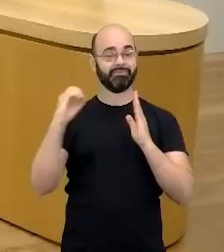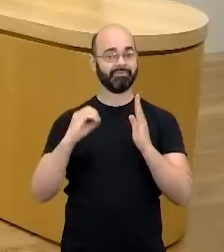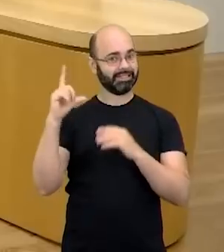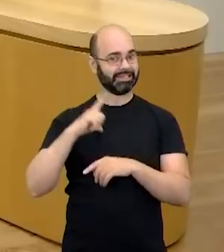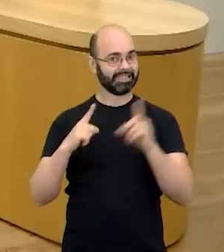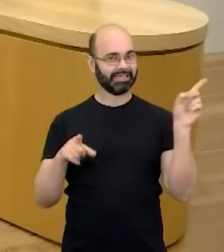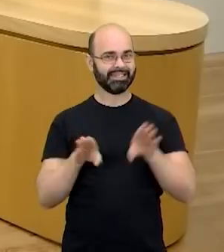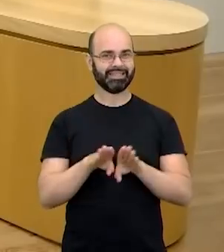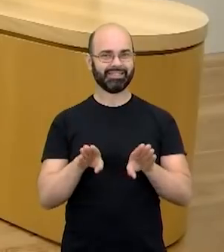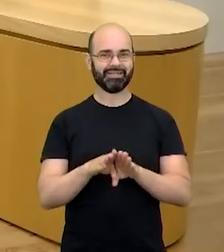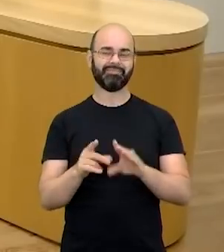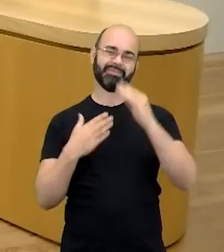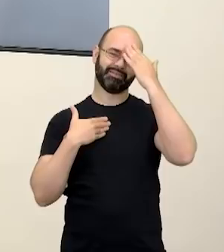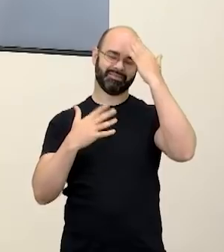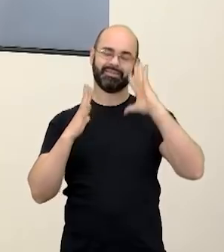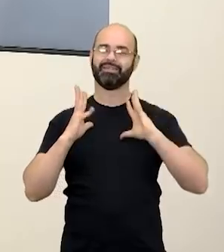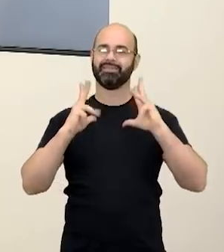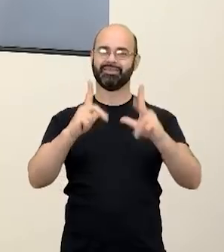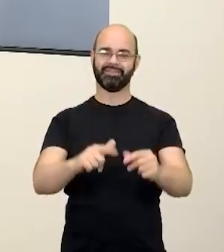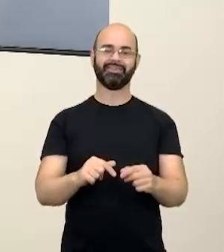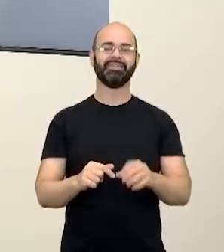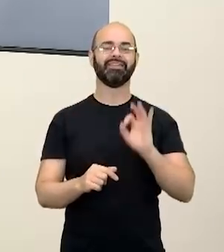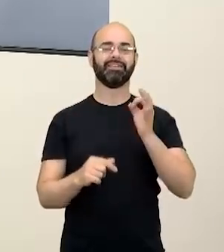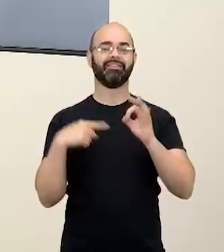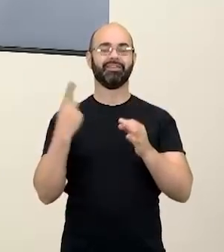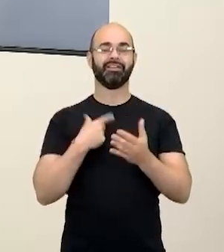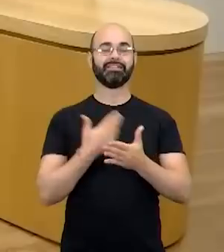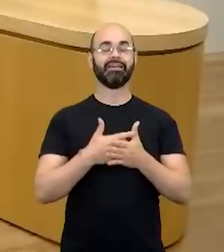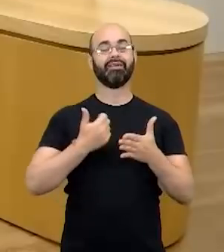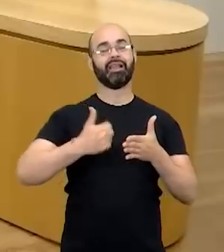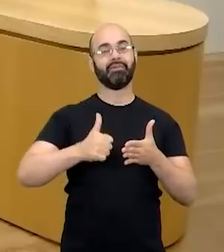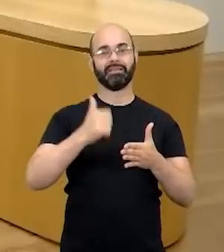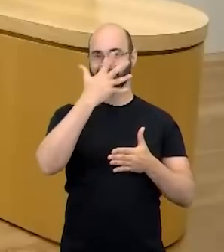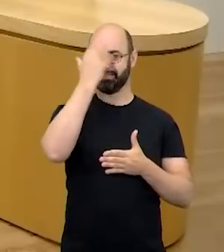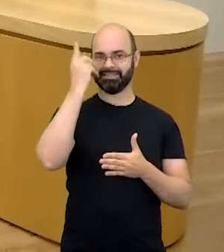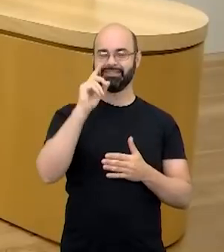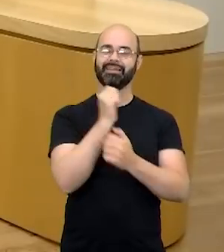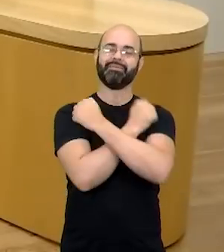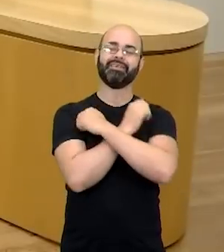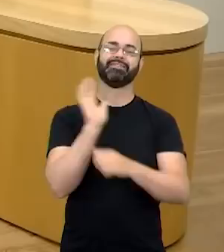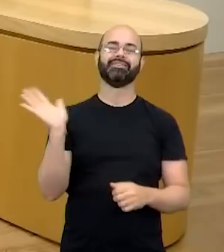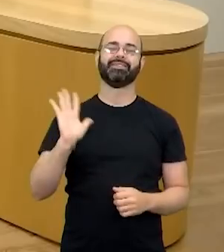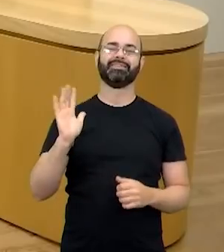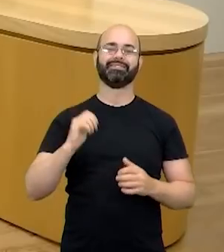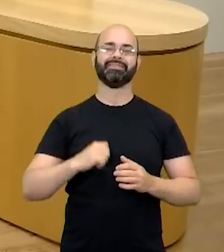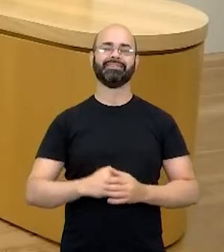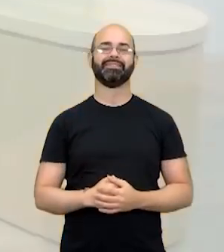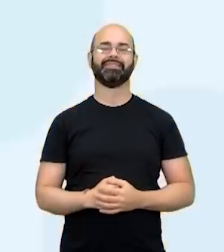também. Um abraço a todos aí. Não esqueçam de avaliar a nossa aula. Um abraço. Isso aí. Tchau, tchau.